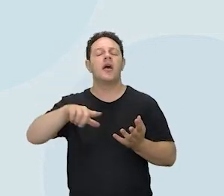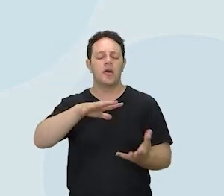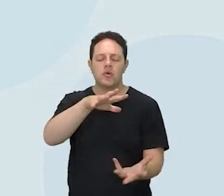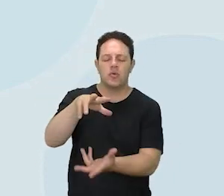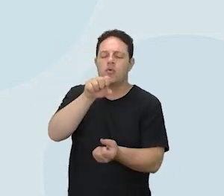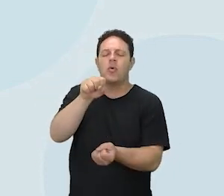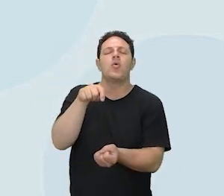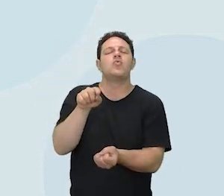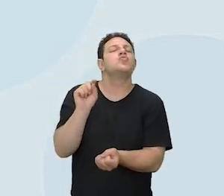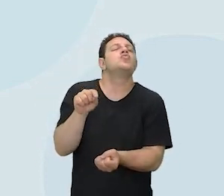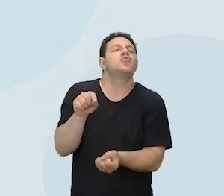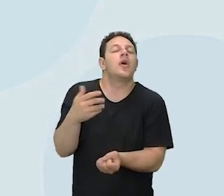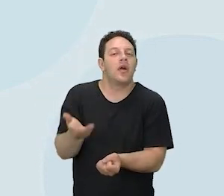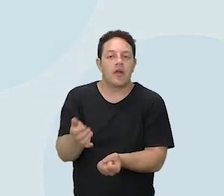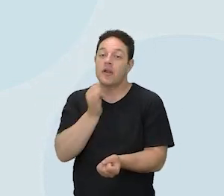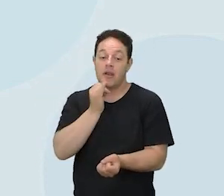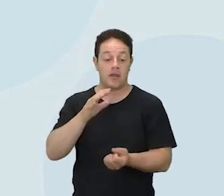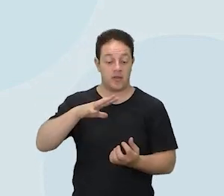diferença entre